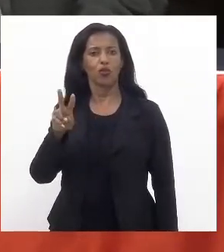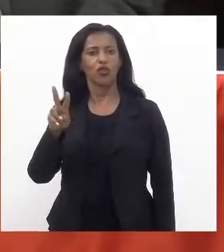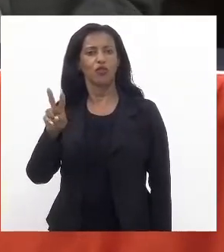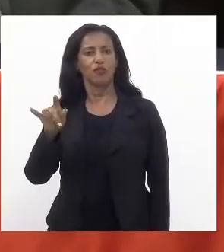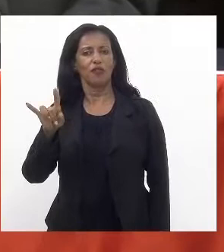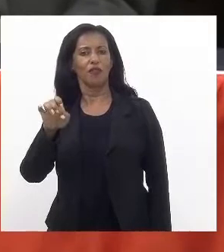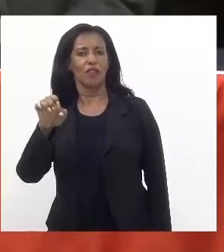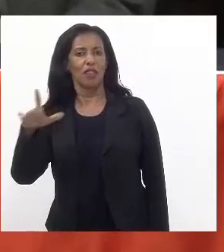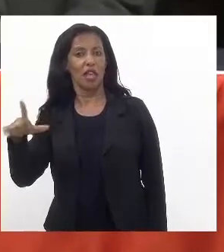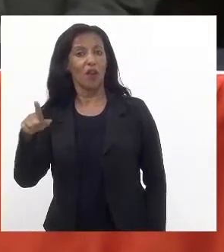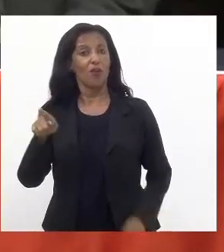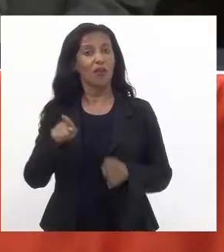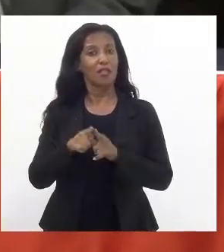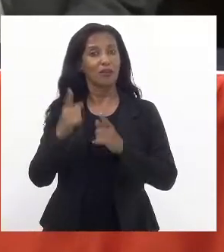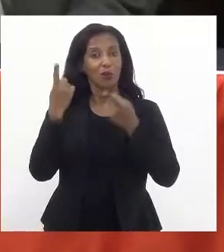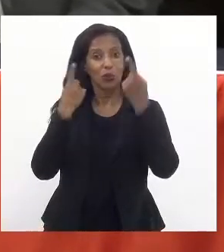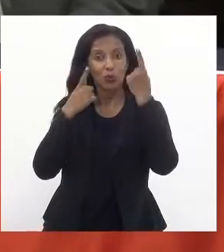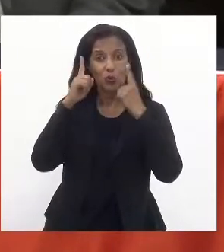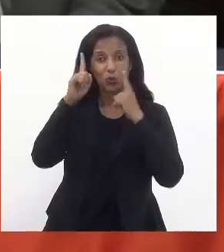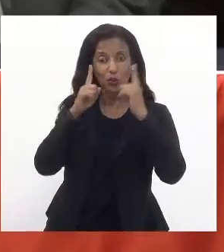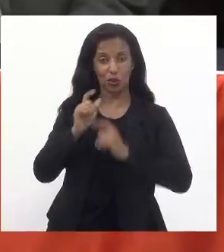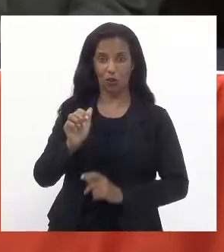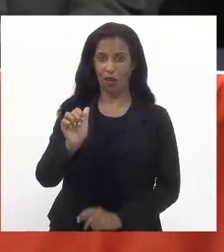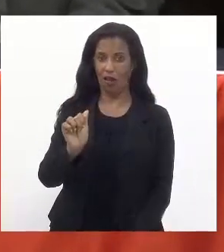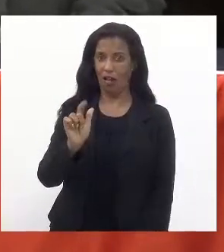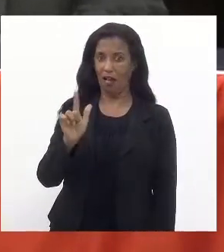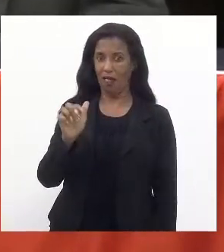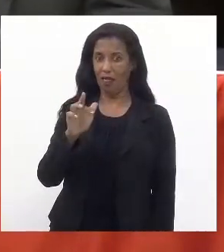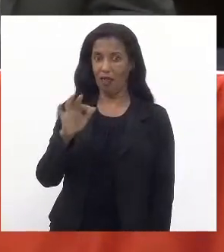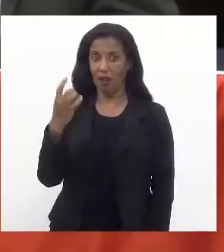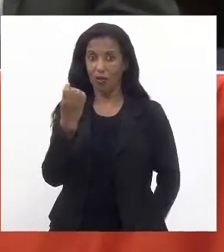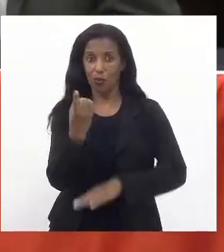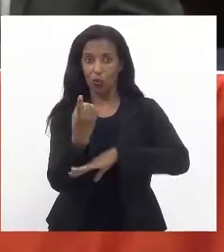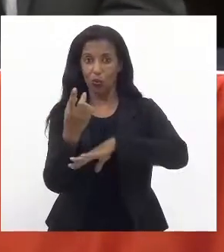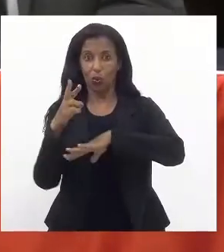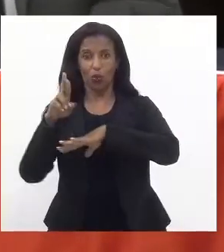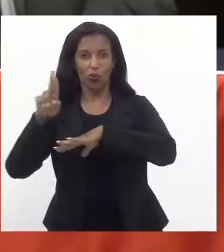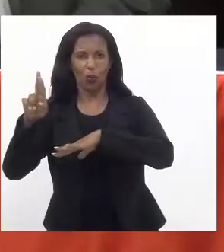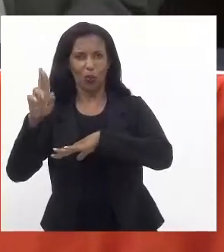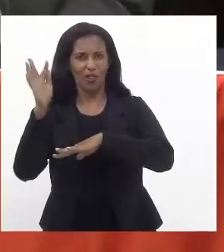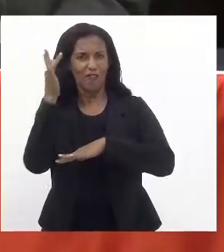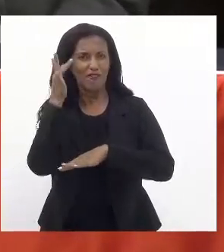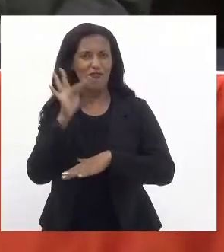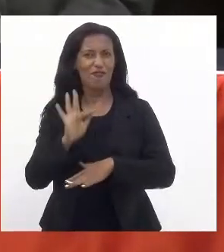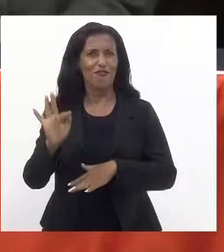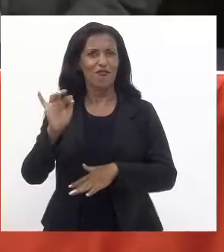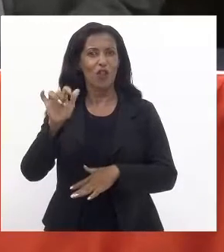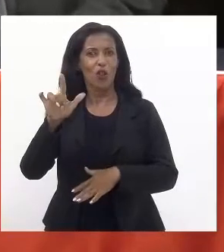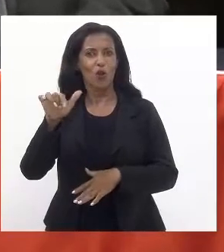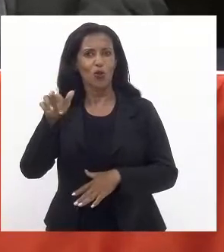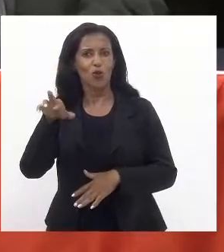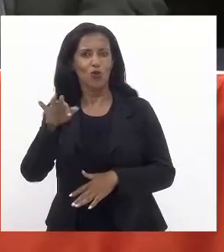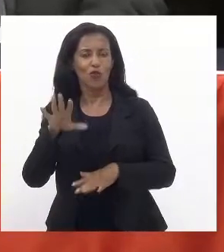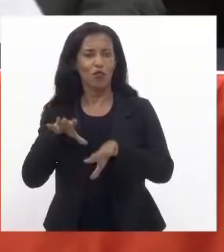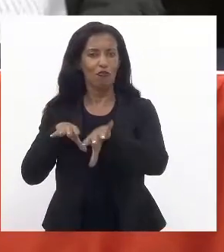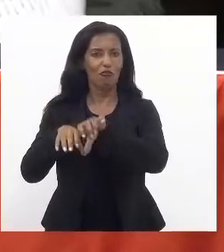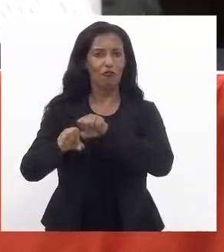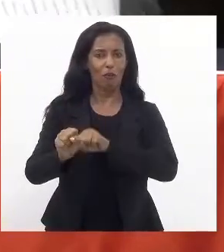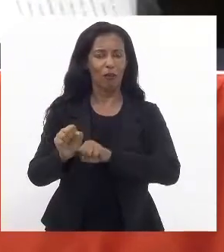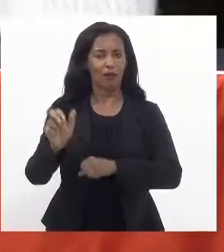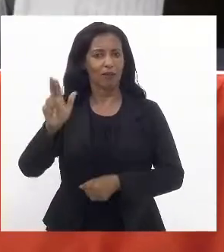em Santiago do Chile. Alejandro é doutor em filosofia, formado pela